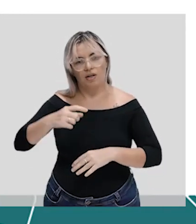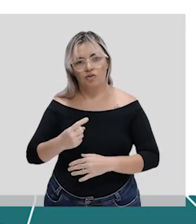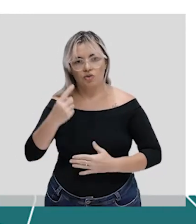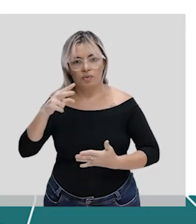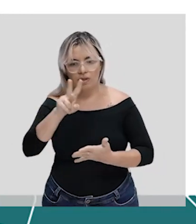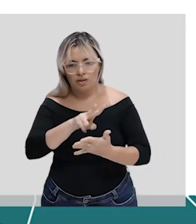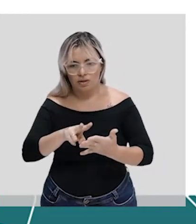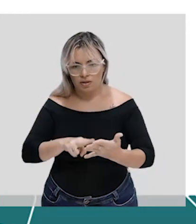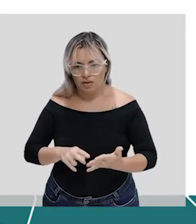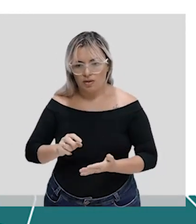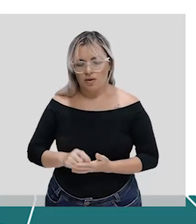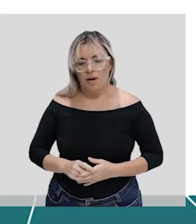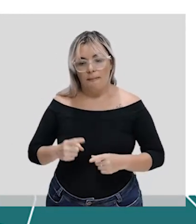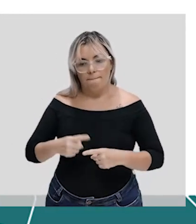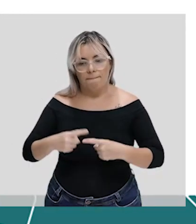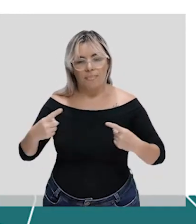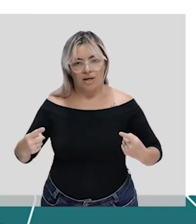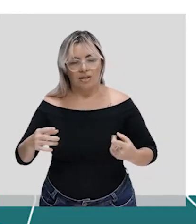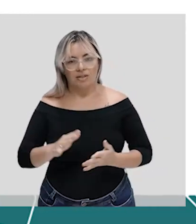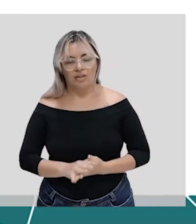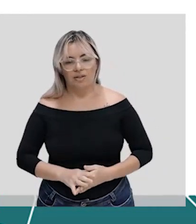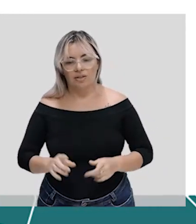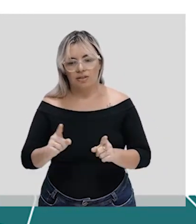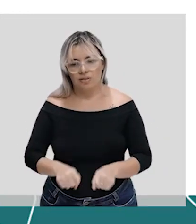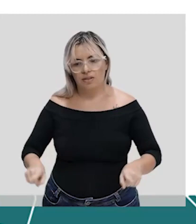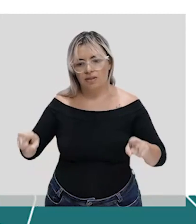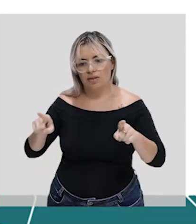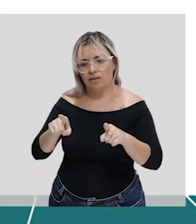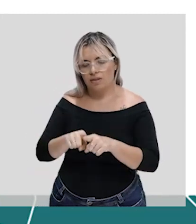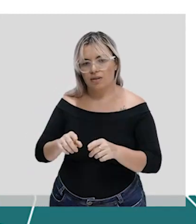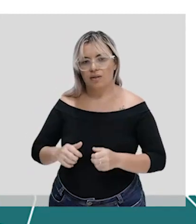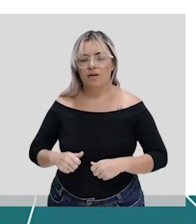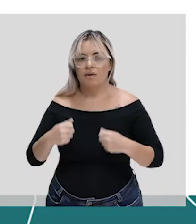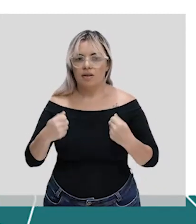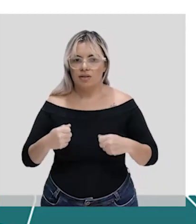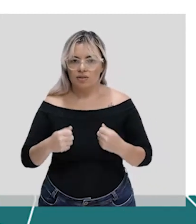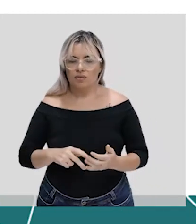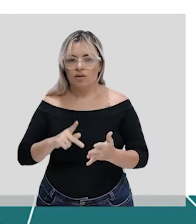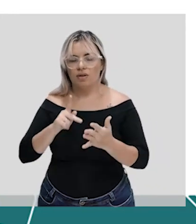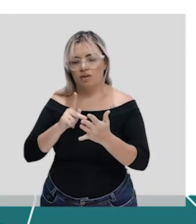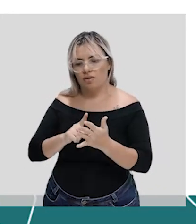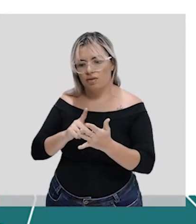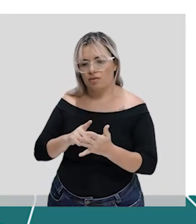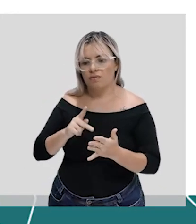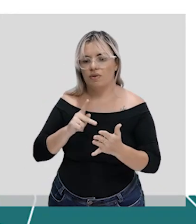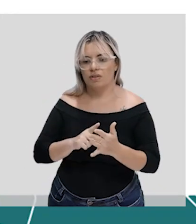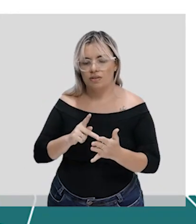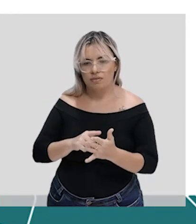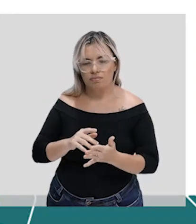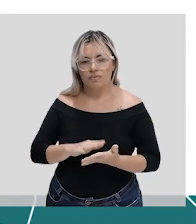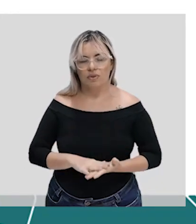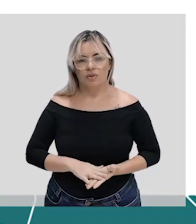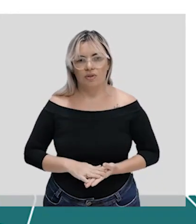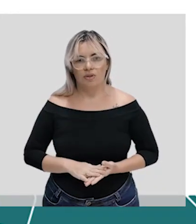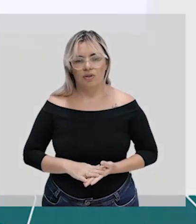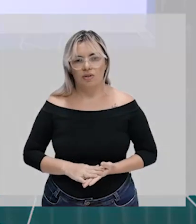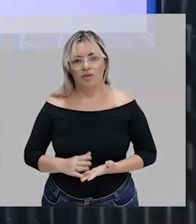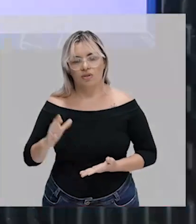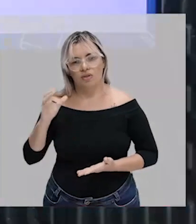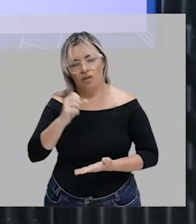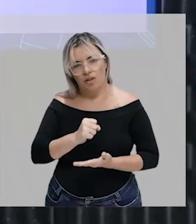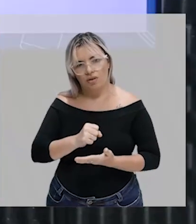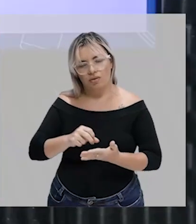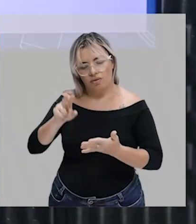leitura. Porém, elas também necessitam de comprovação. É exatamente aquilo que eu estava falando. De repente, eu tenho um texto aqui, vou voltar lá